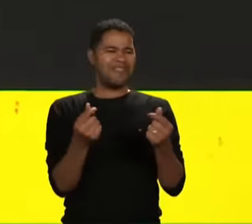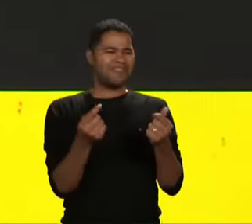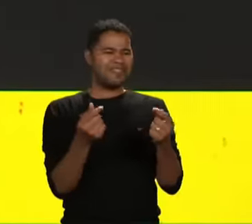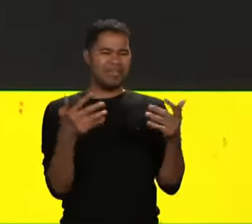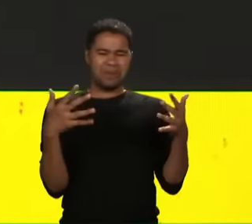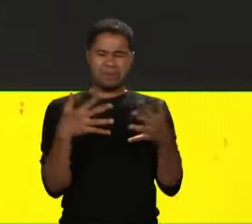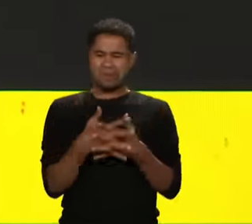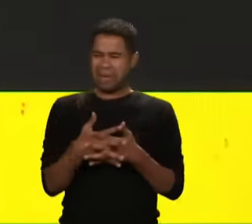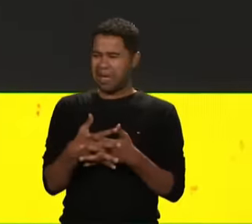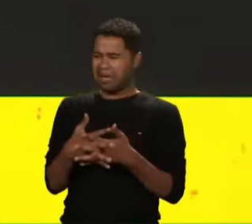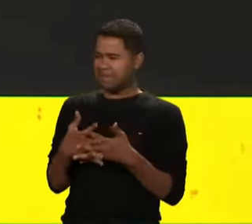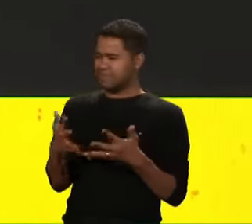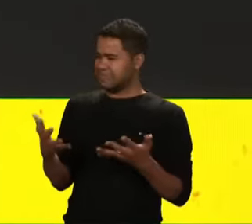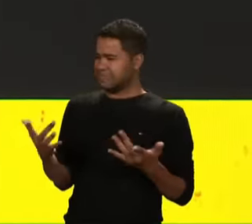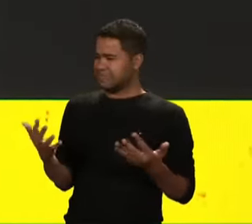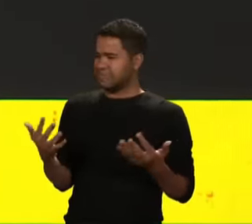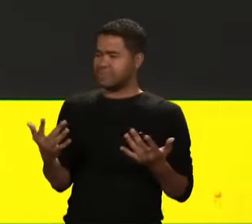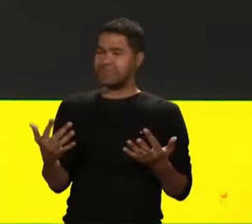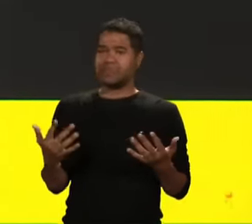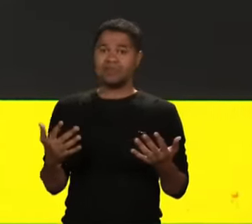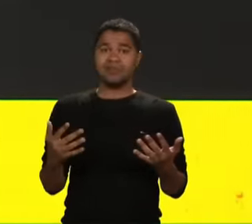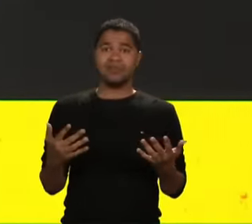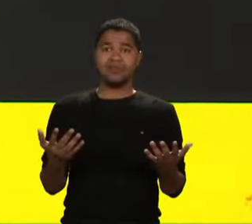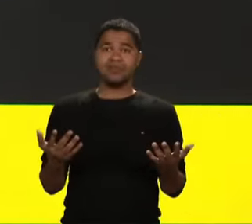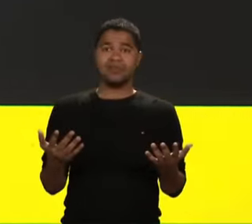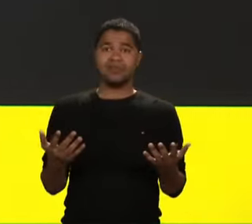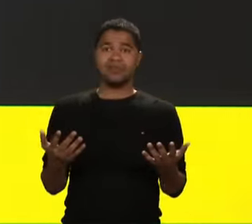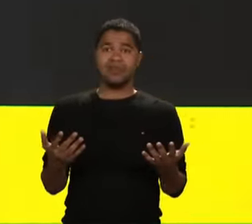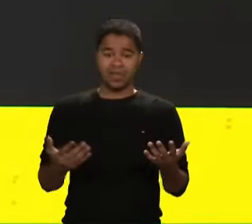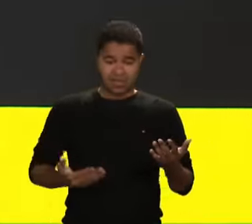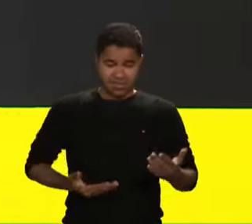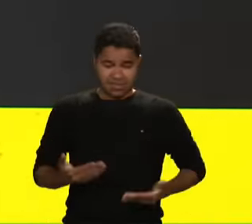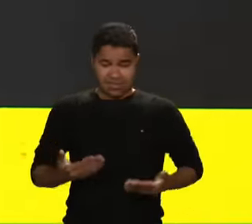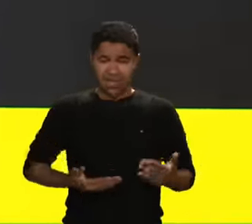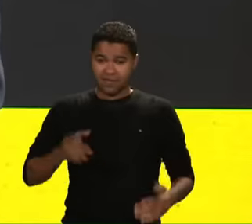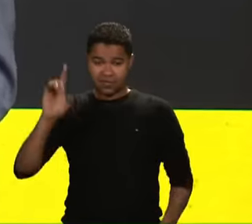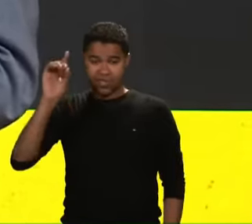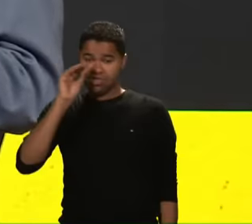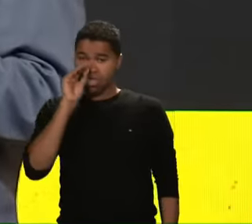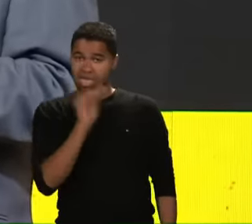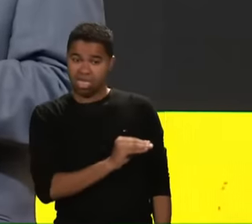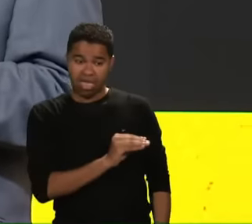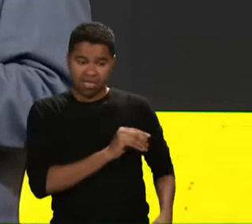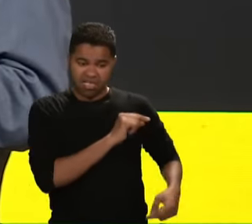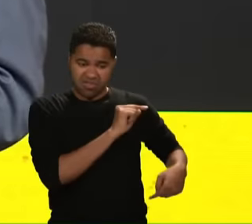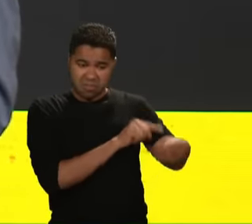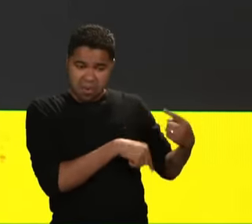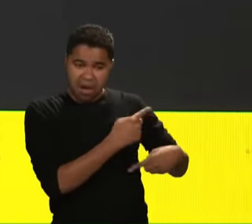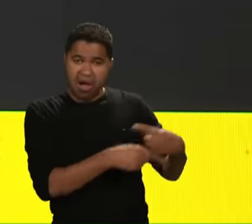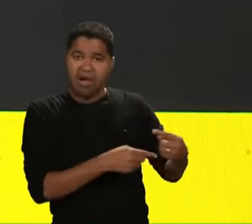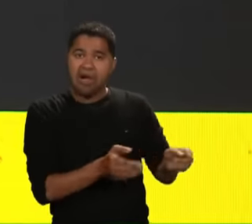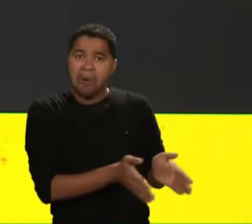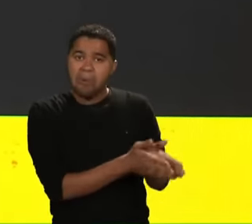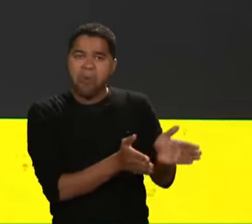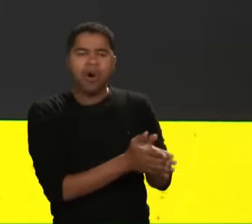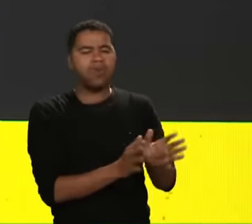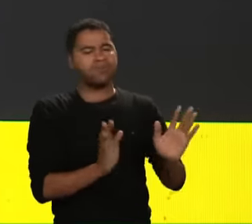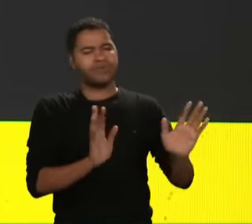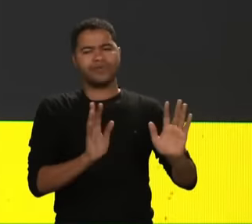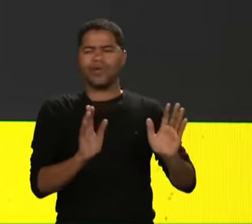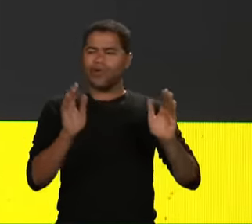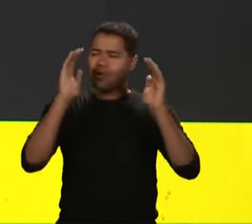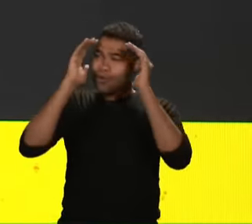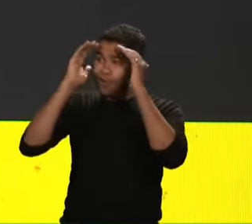confusa. O Senhor disse, olha, eu nunca vi meu servo desamparar, nem sua descendência mendigar o pão. Honre o